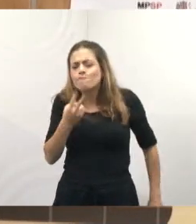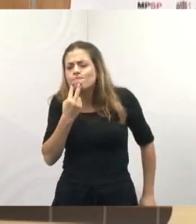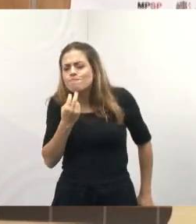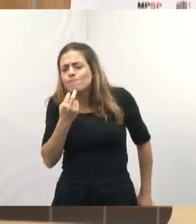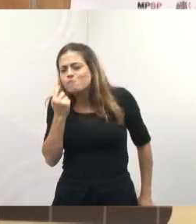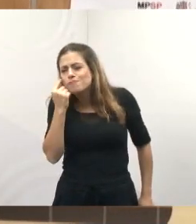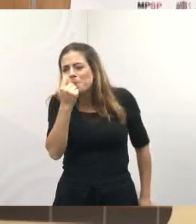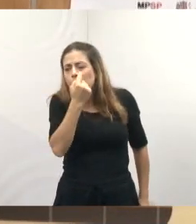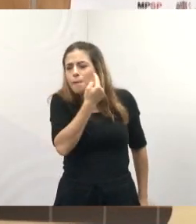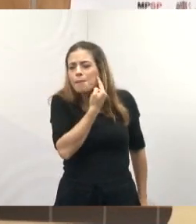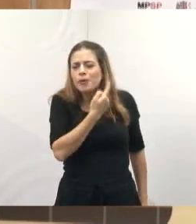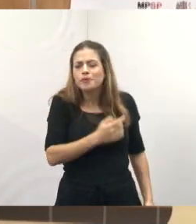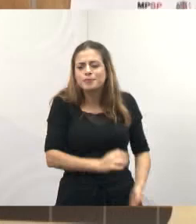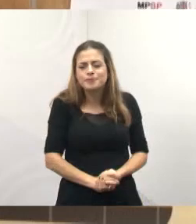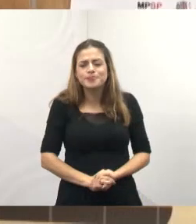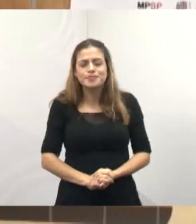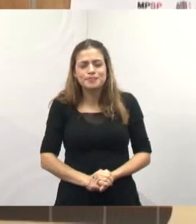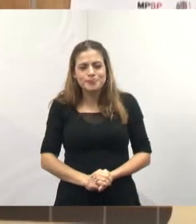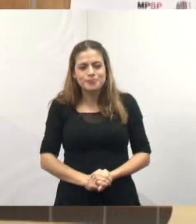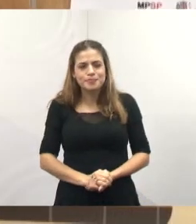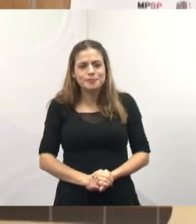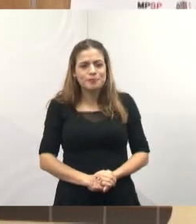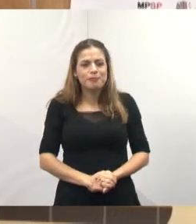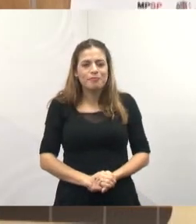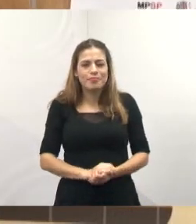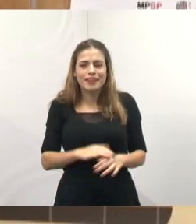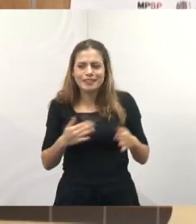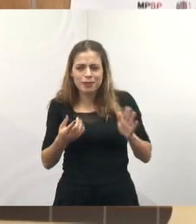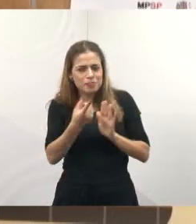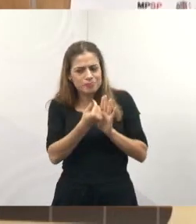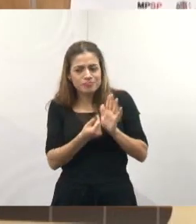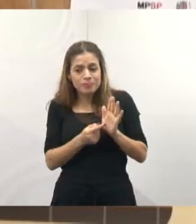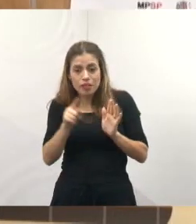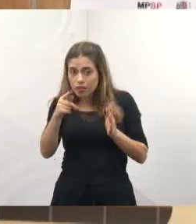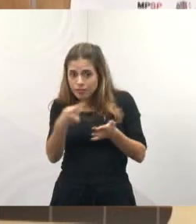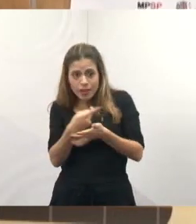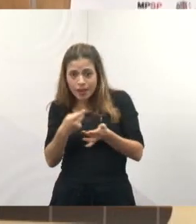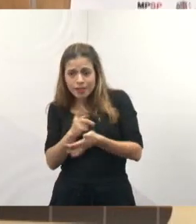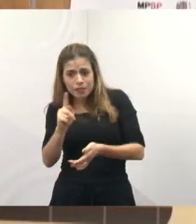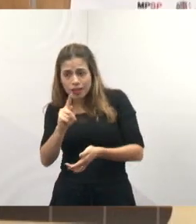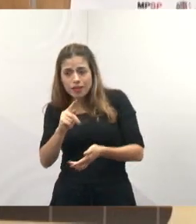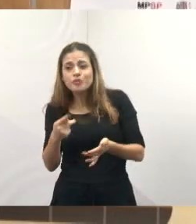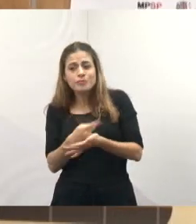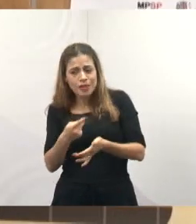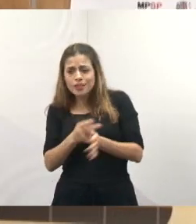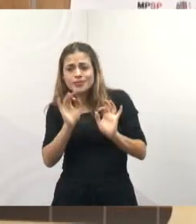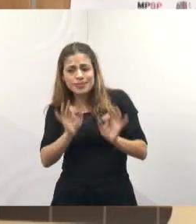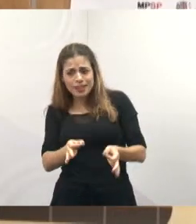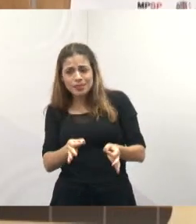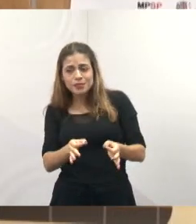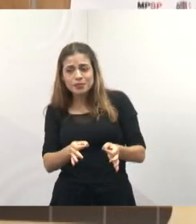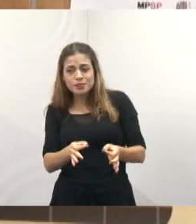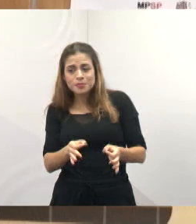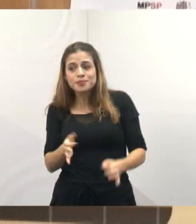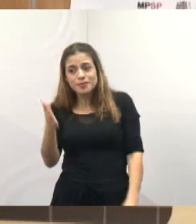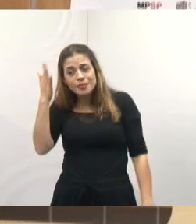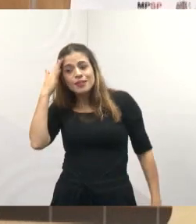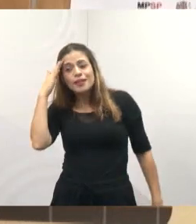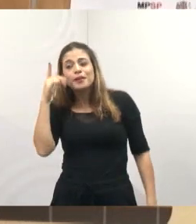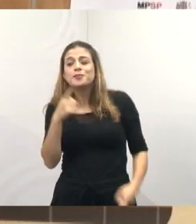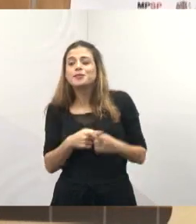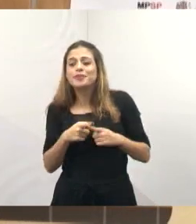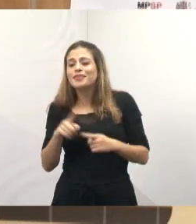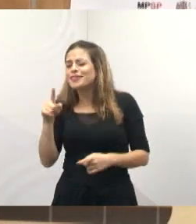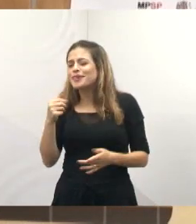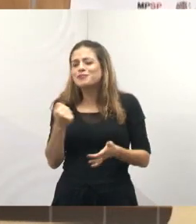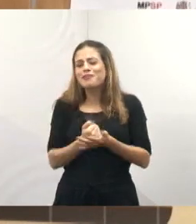Lua. Então essa prestação de contas, você não está errado não, Hernandes. Você não está errado, sabe por quê que você não está errado? Porque... Não é